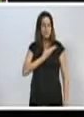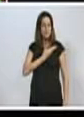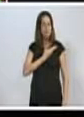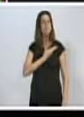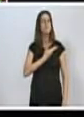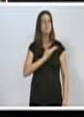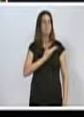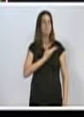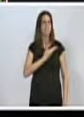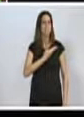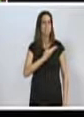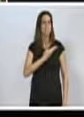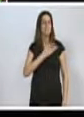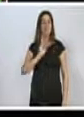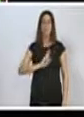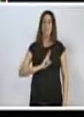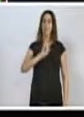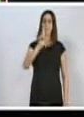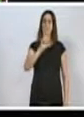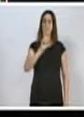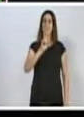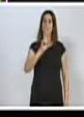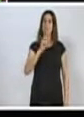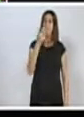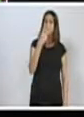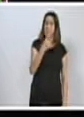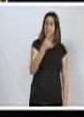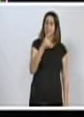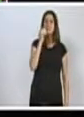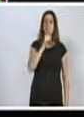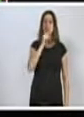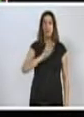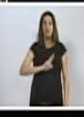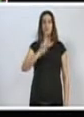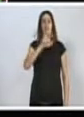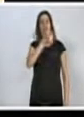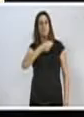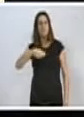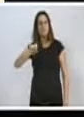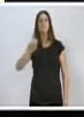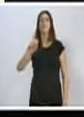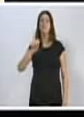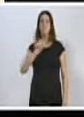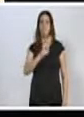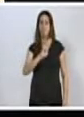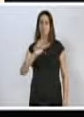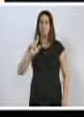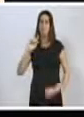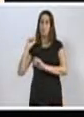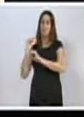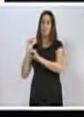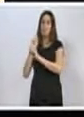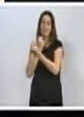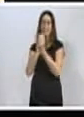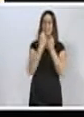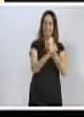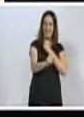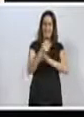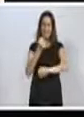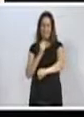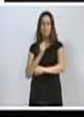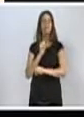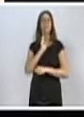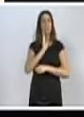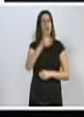representando, três amigas que estiveram representando a Associação Bumenauense de Karatê. Foram medalhistas do